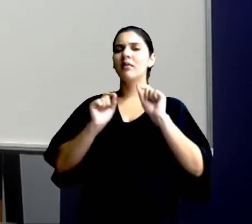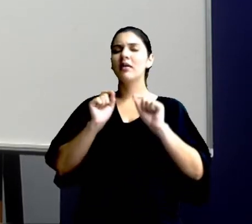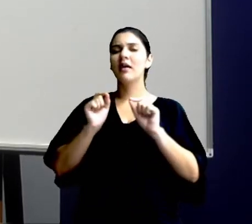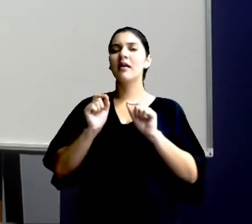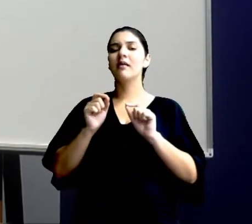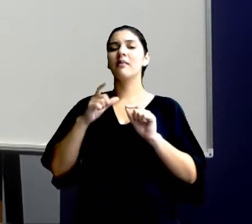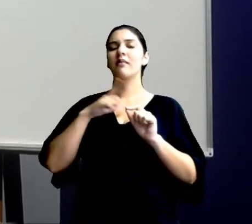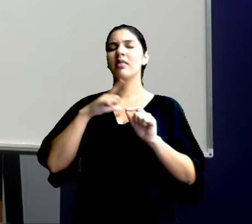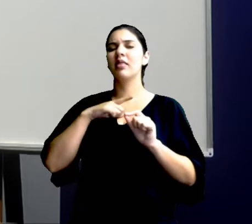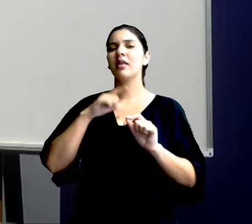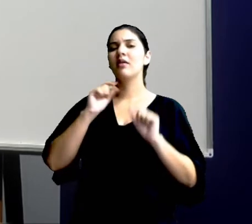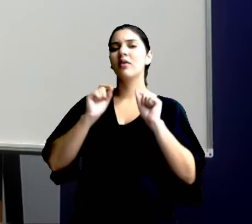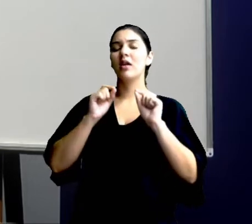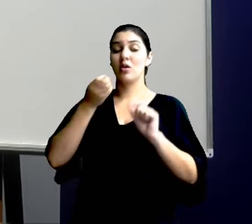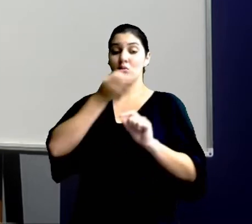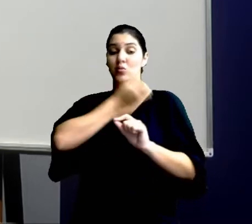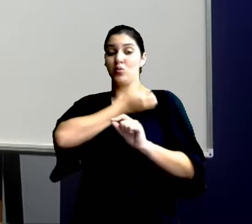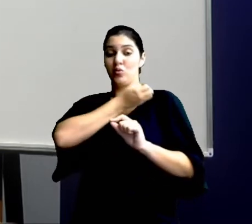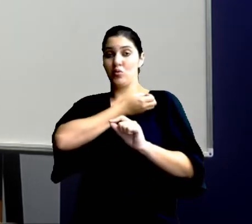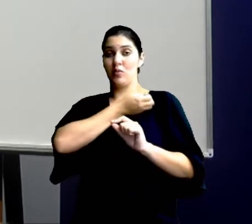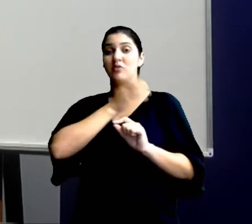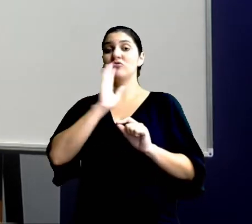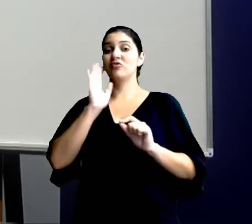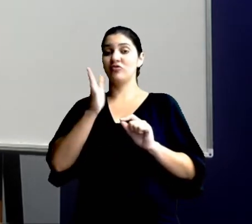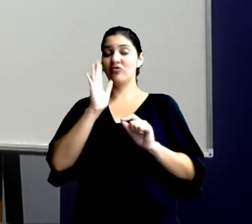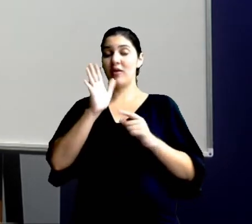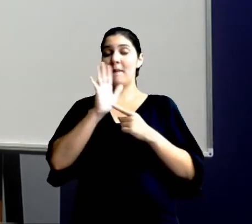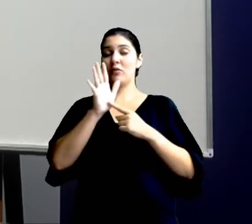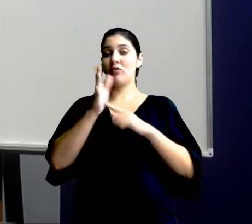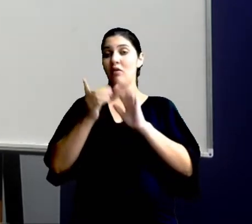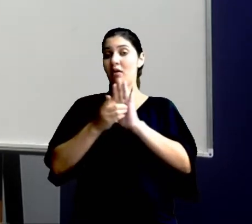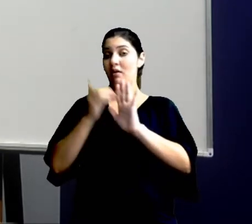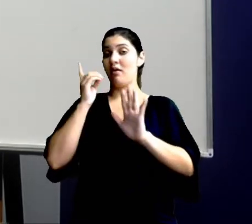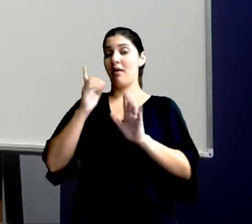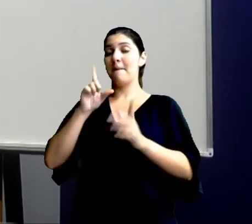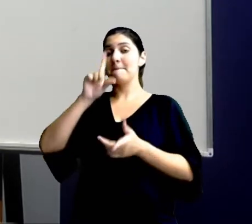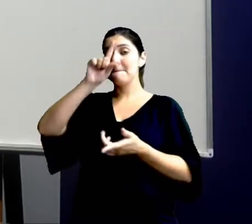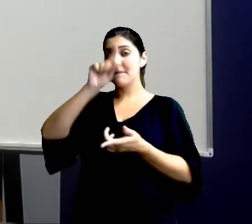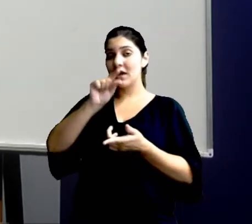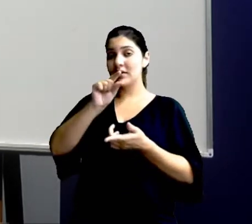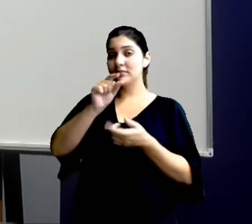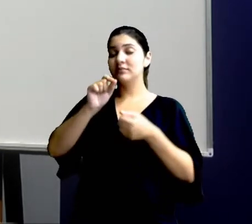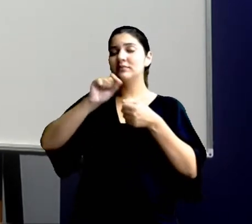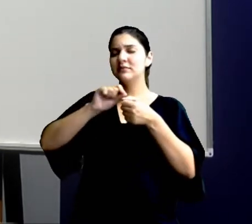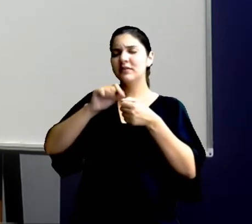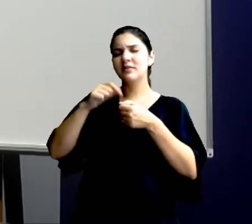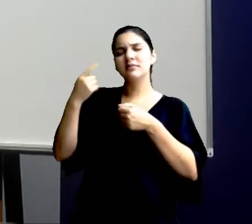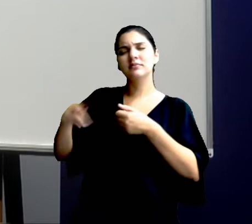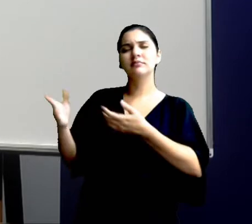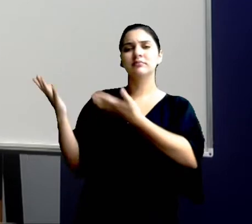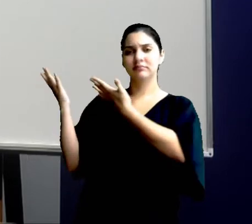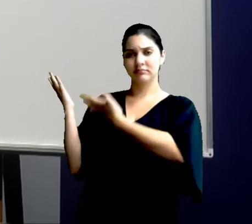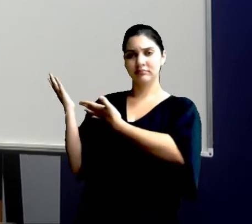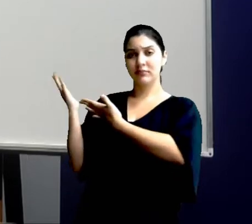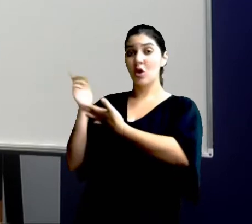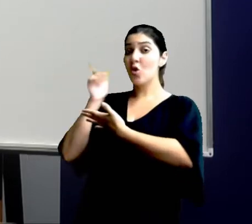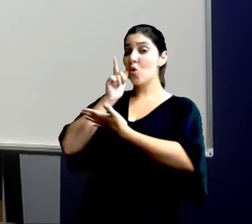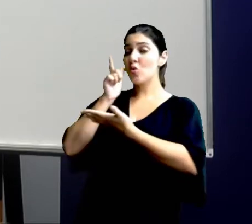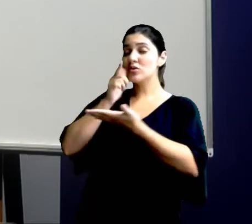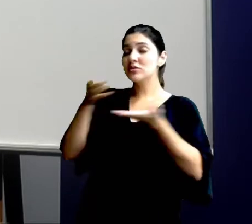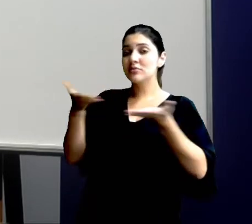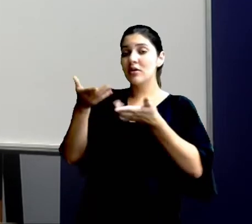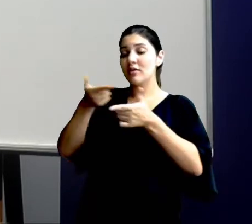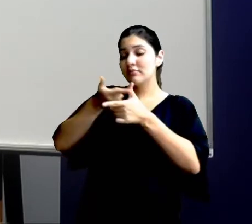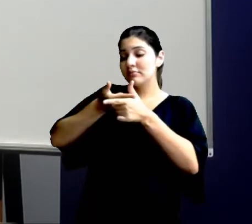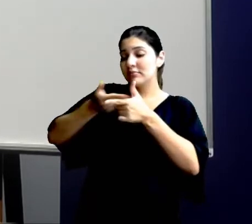Para dedurar que esse número ele já foi pequeno, tá? Então, fazendo isso, eu consigo dividir o meu número,